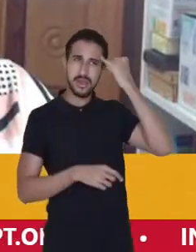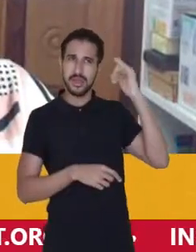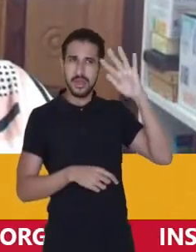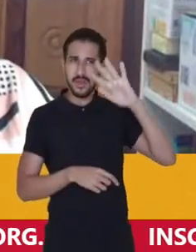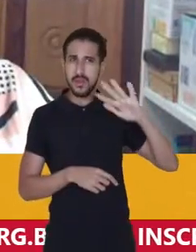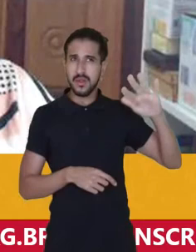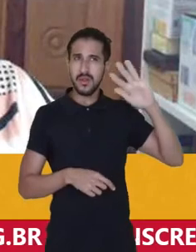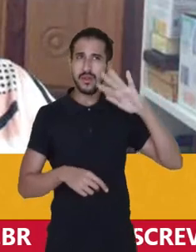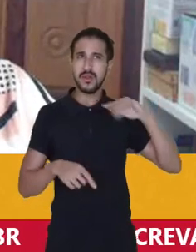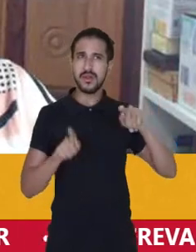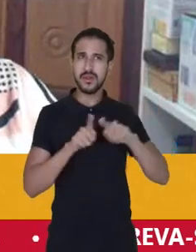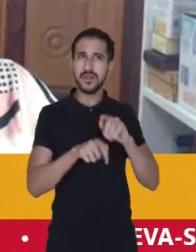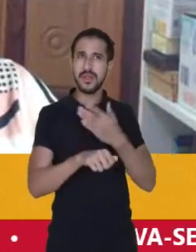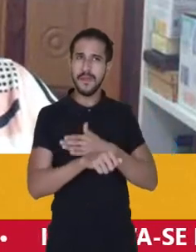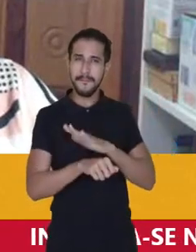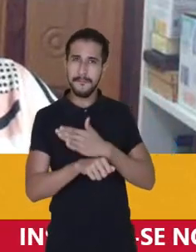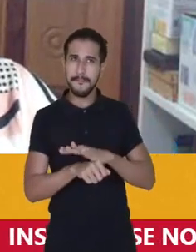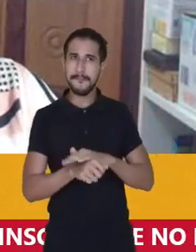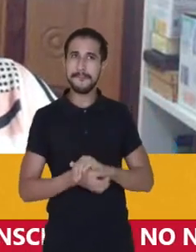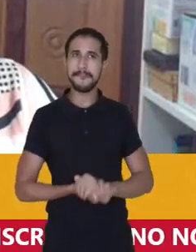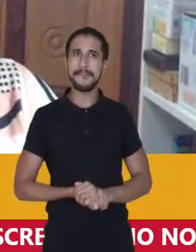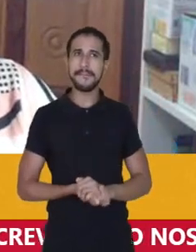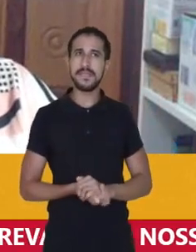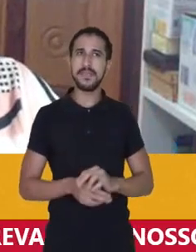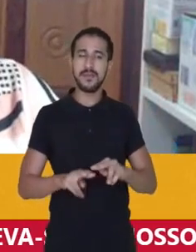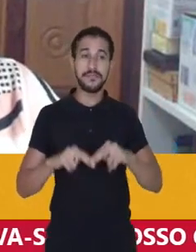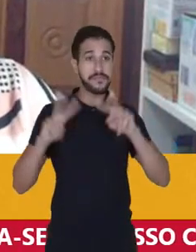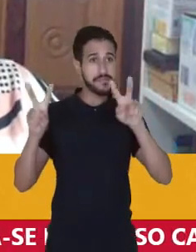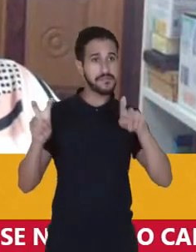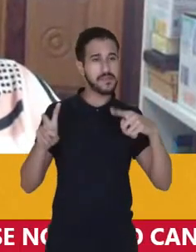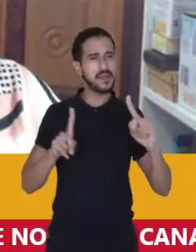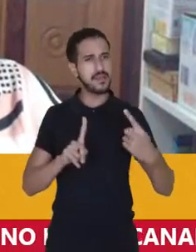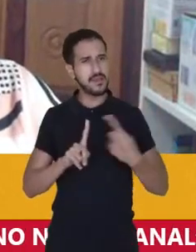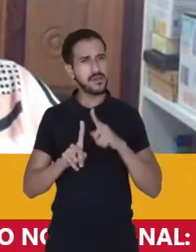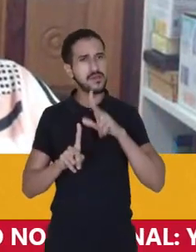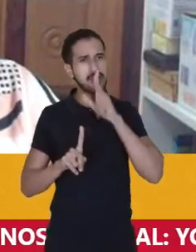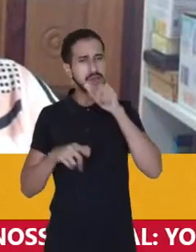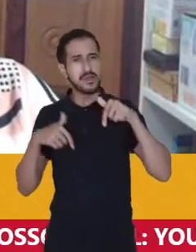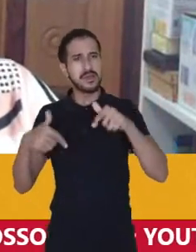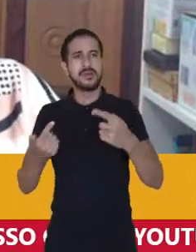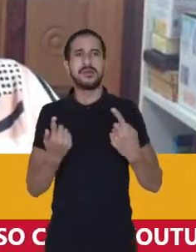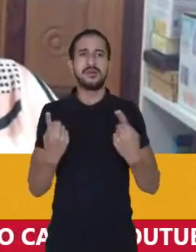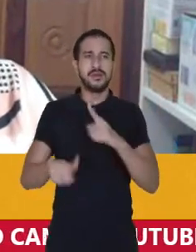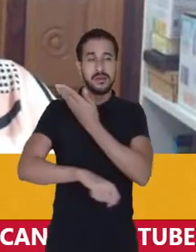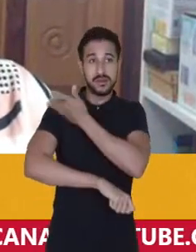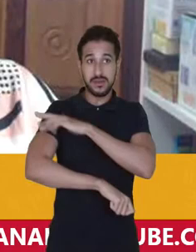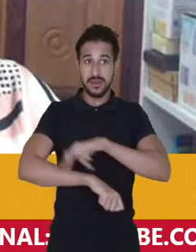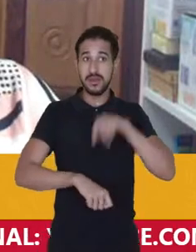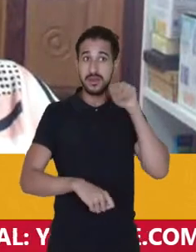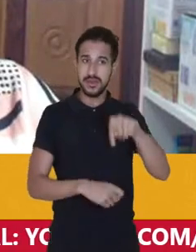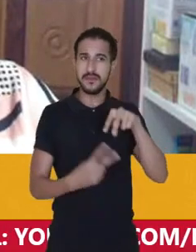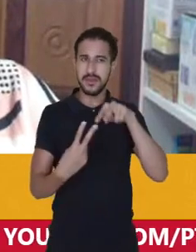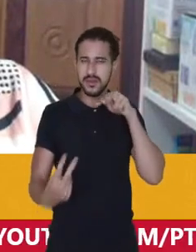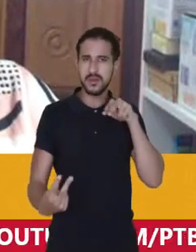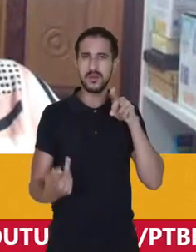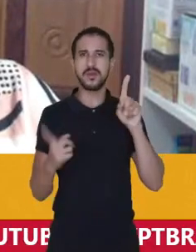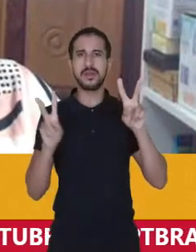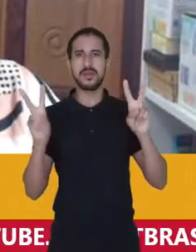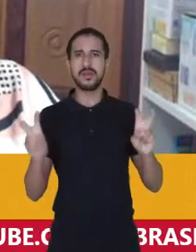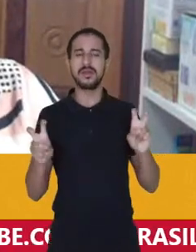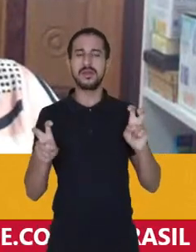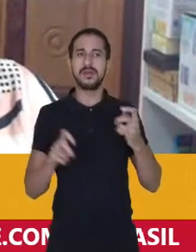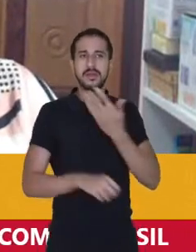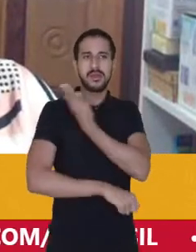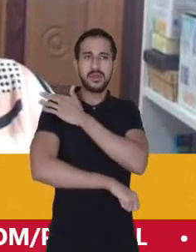Das ideias, das práticas, e por isso é tão desafiador combater o racismo. E nesse caso aqui a questão do racismo